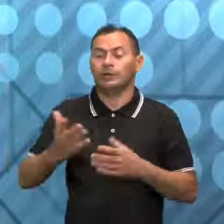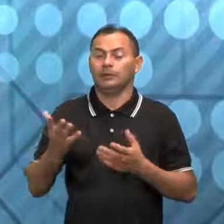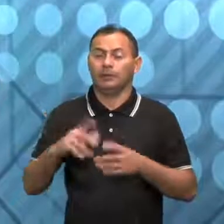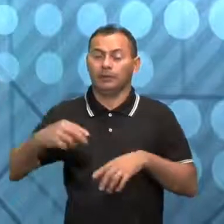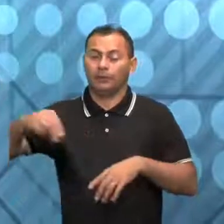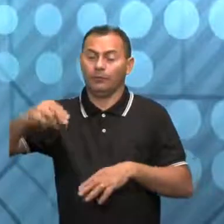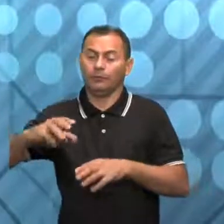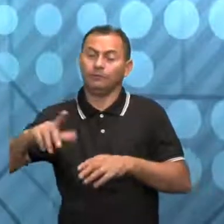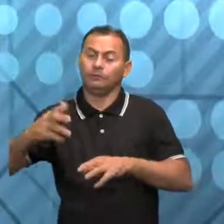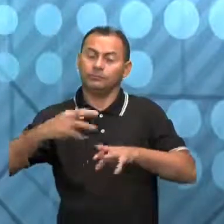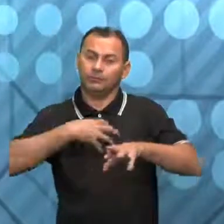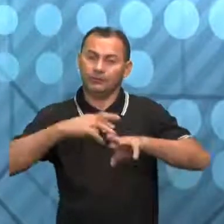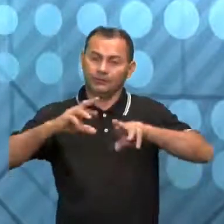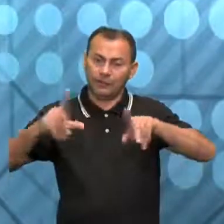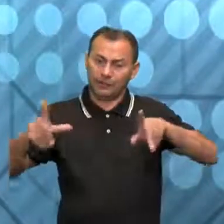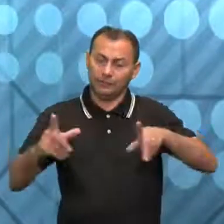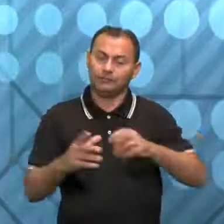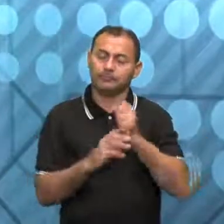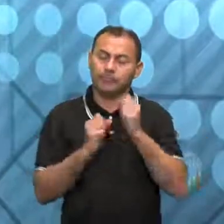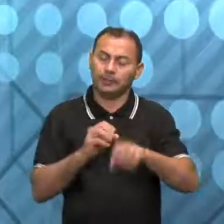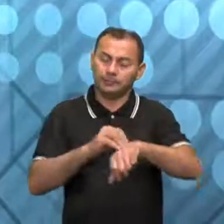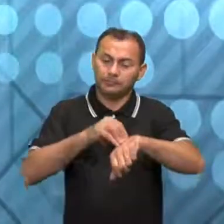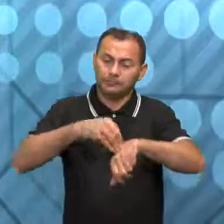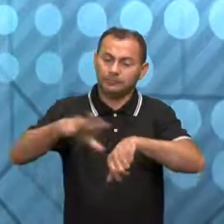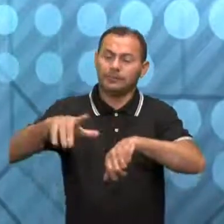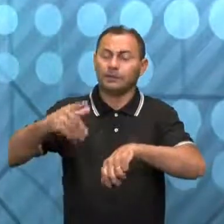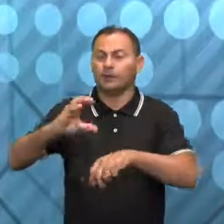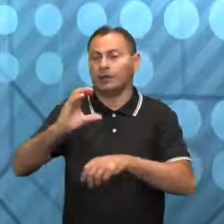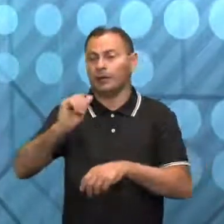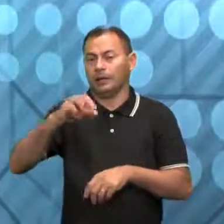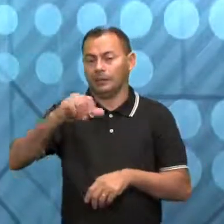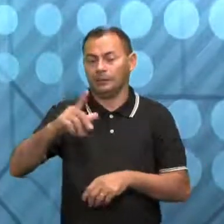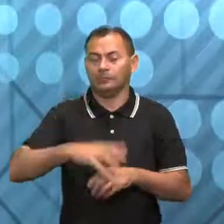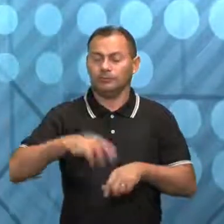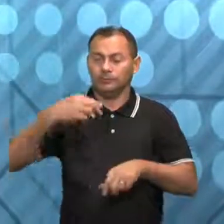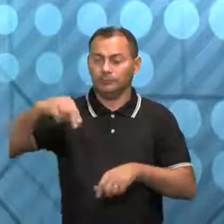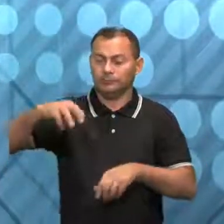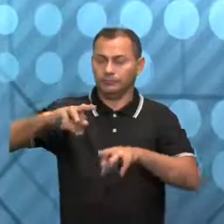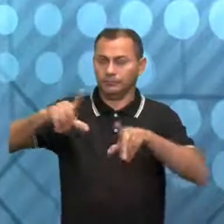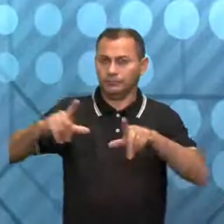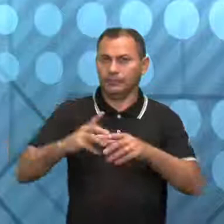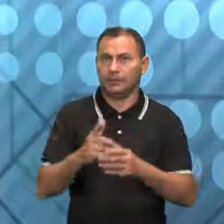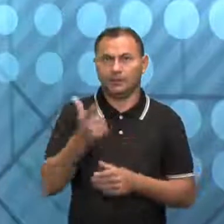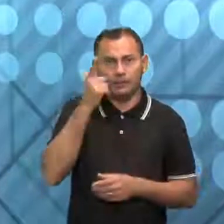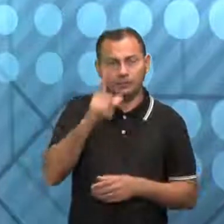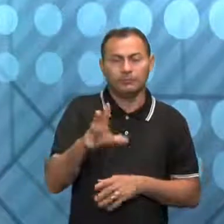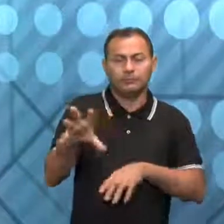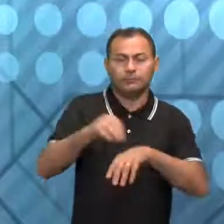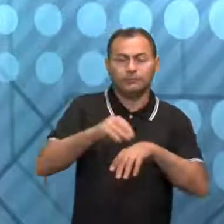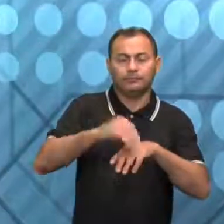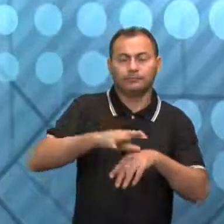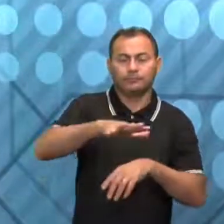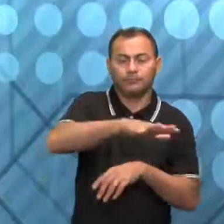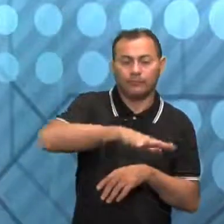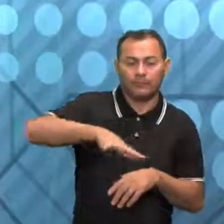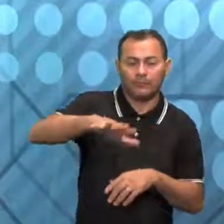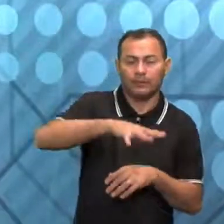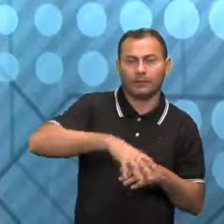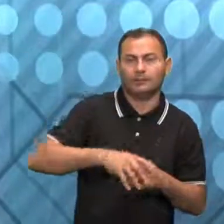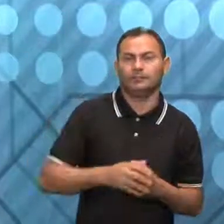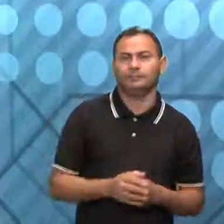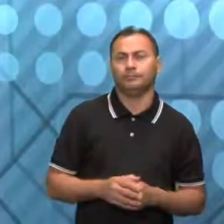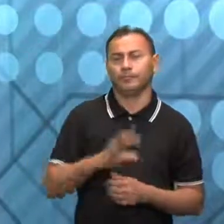uma novela de um estilo diferente. Então ela pode transmitir no outro canal uma novela diferente. E assim ela consegue pegar esse